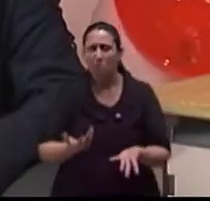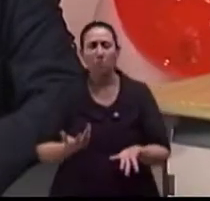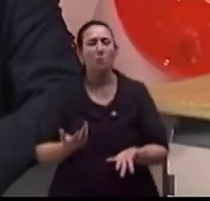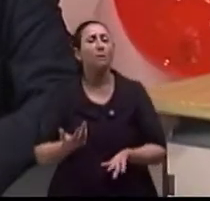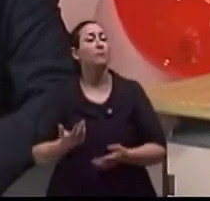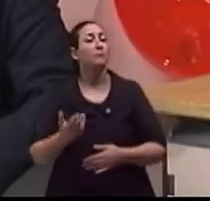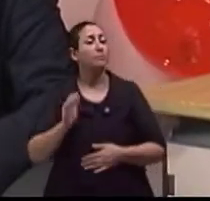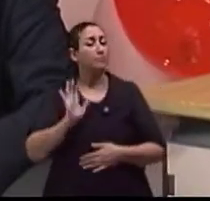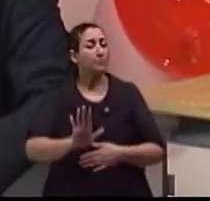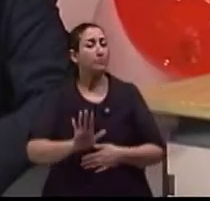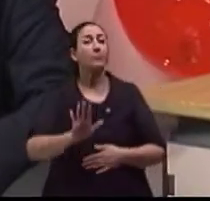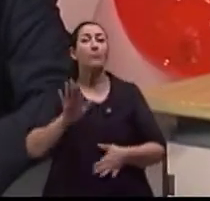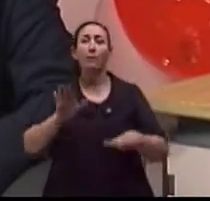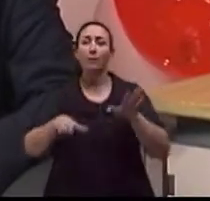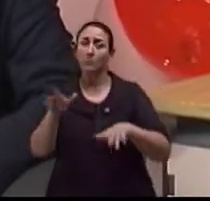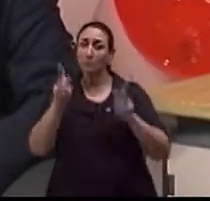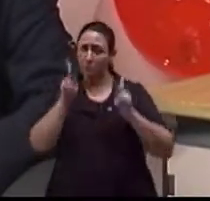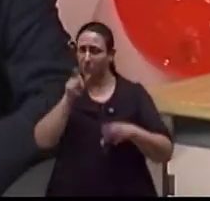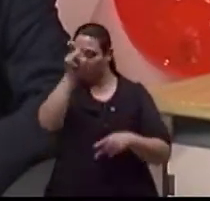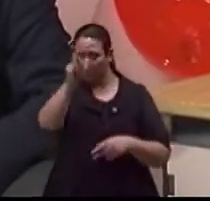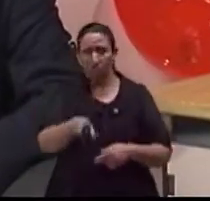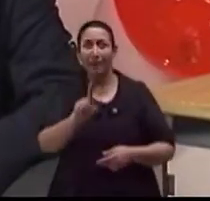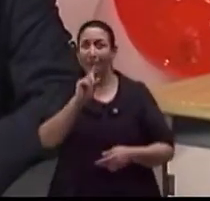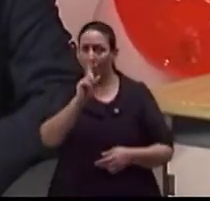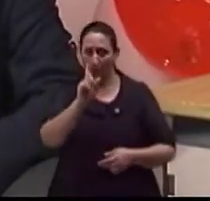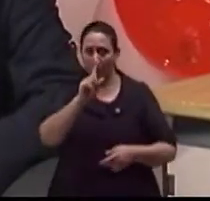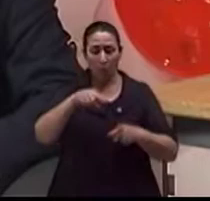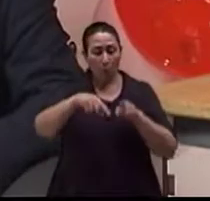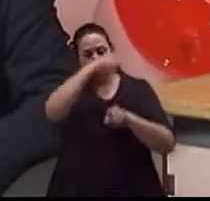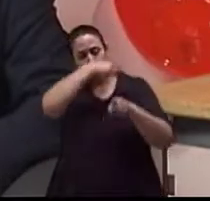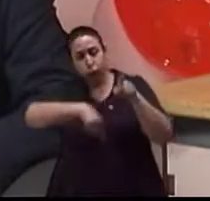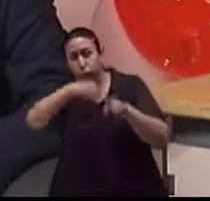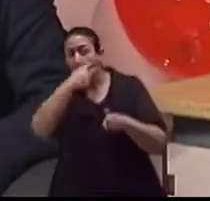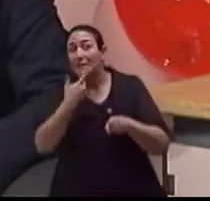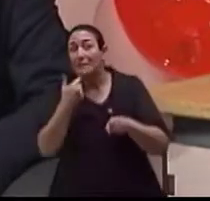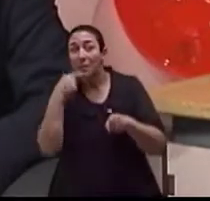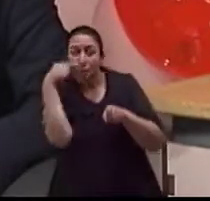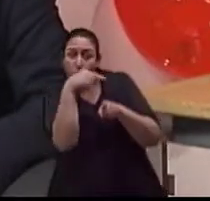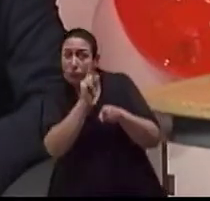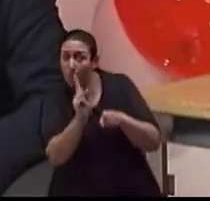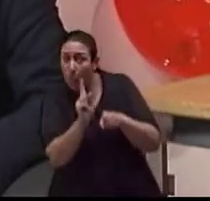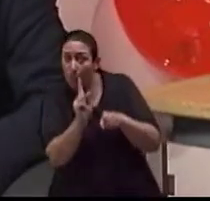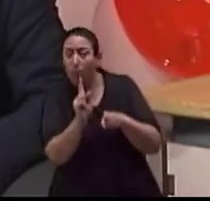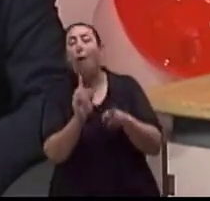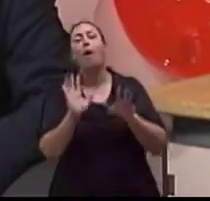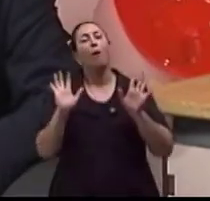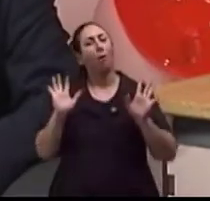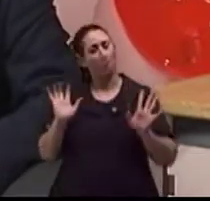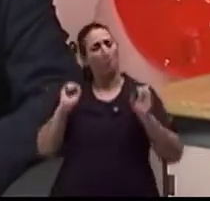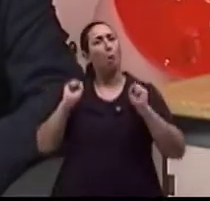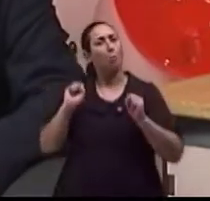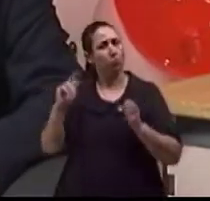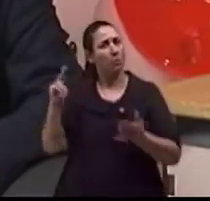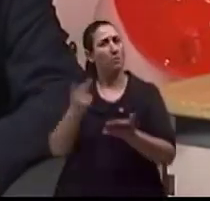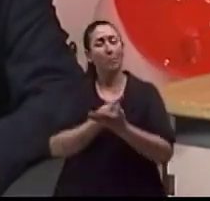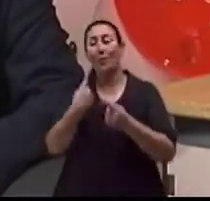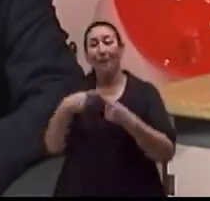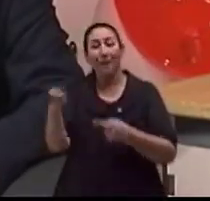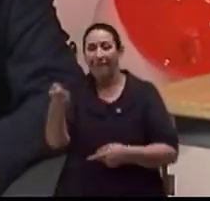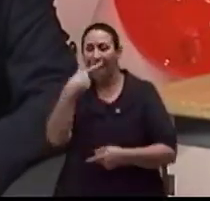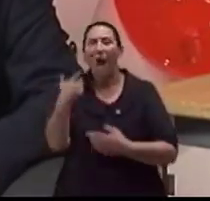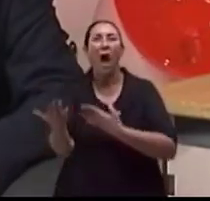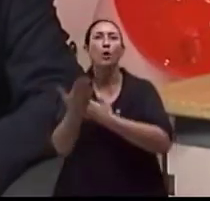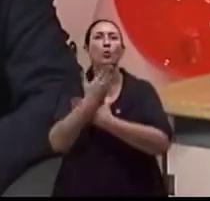que a origem da disfunção erétil não seja uma doença vascular uma doença neurológica porque essas medicações não